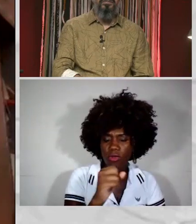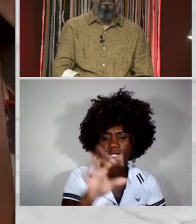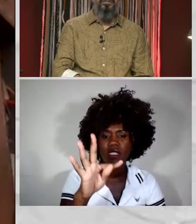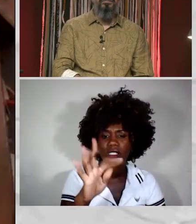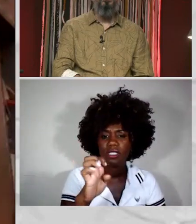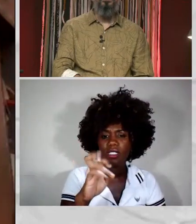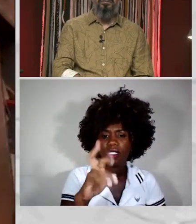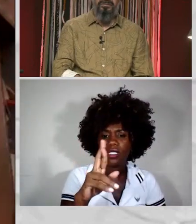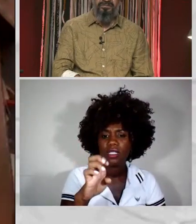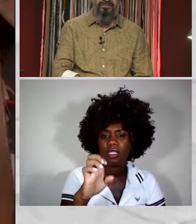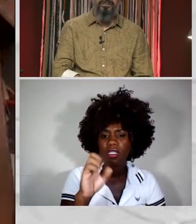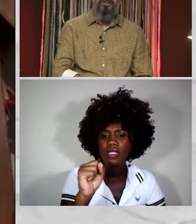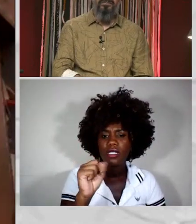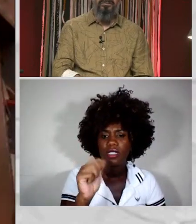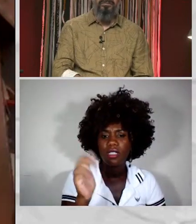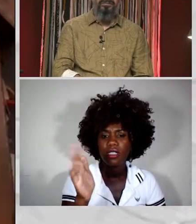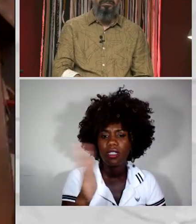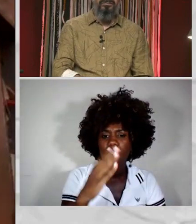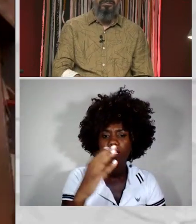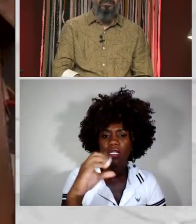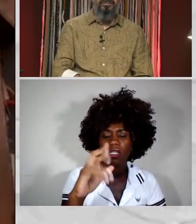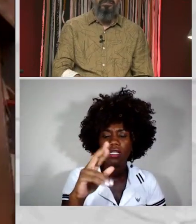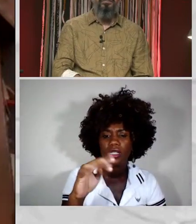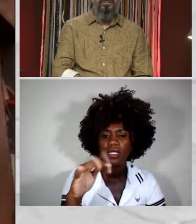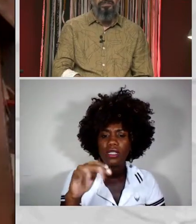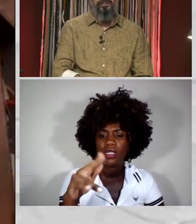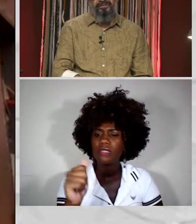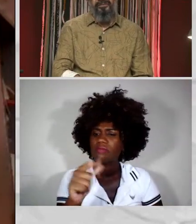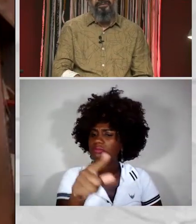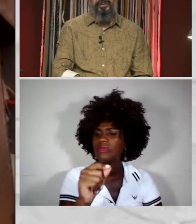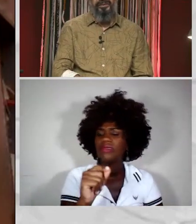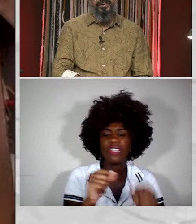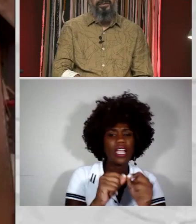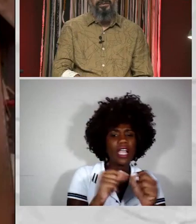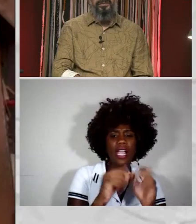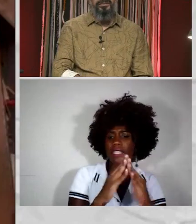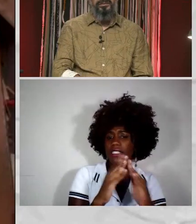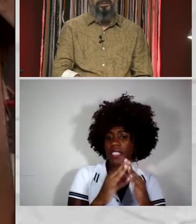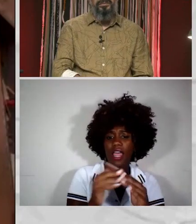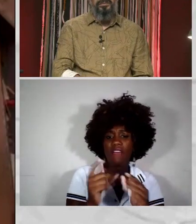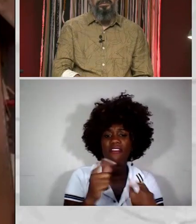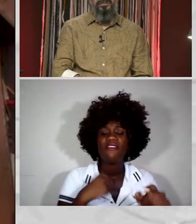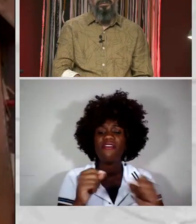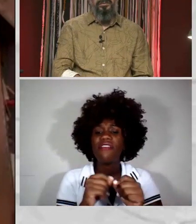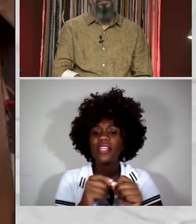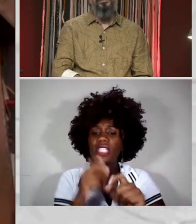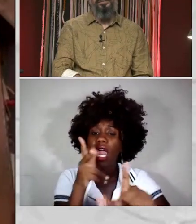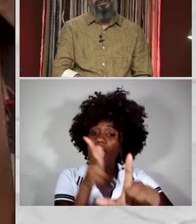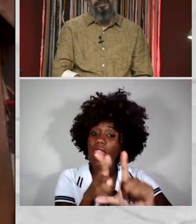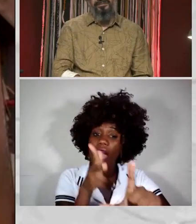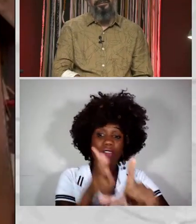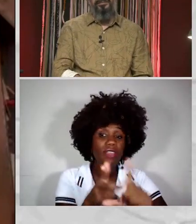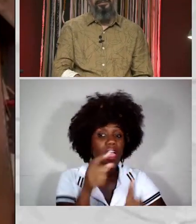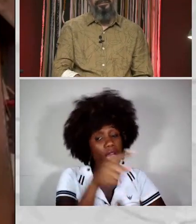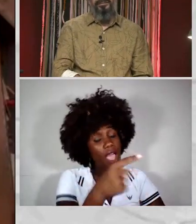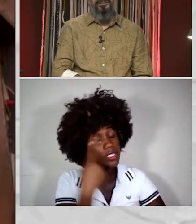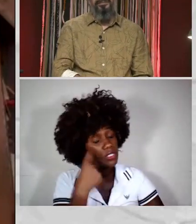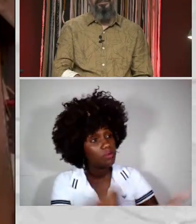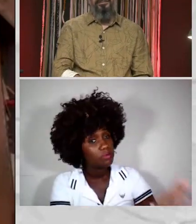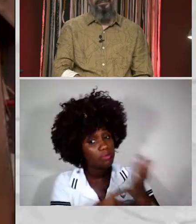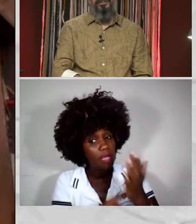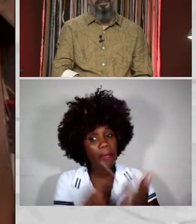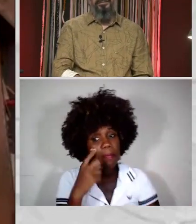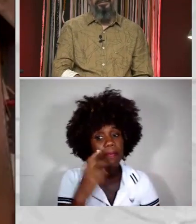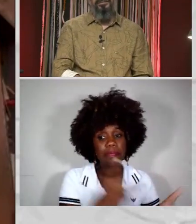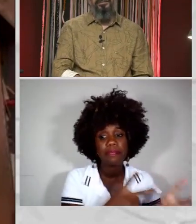por exemplo, da casa dela, fazendo a live dela. É um lado da Teresa Cristina que só essas plataformas puderam nos mostrar. Só